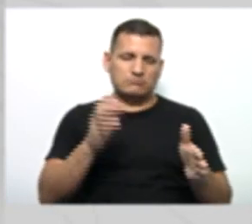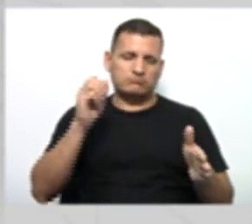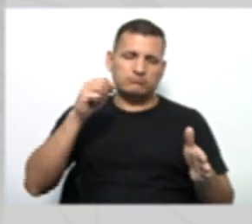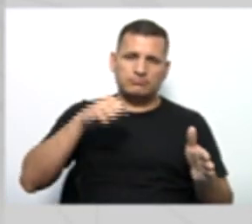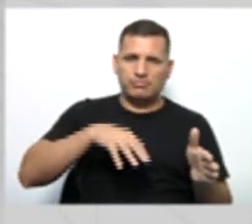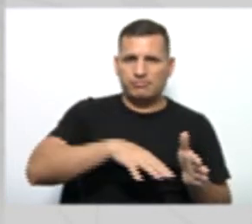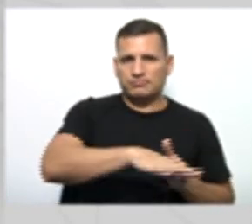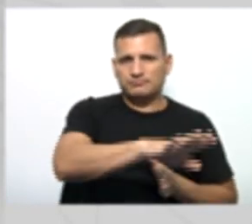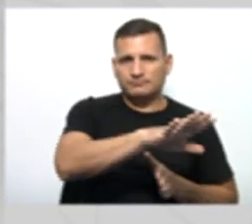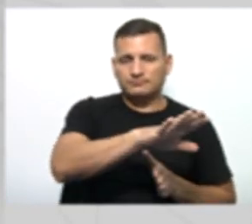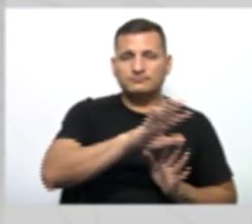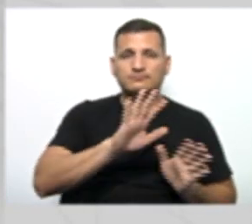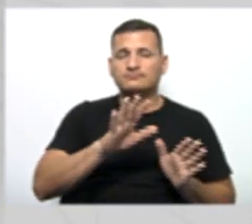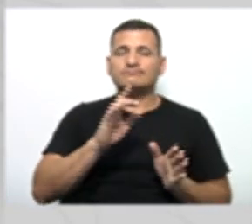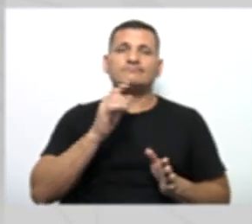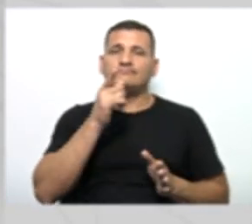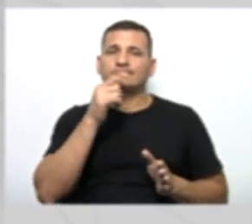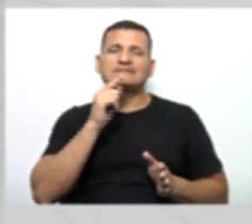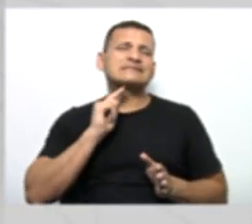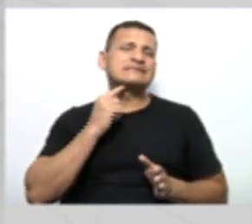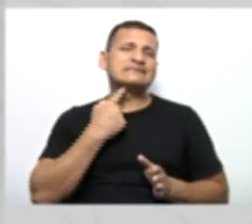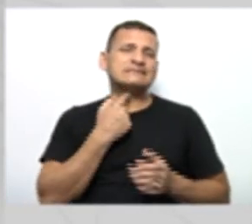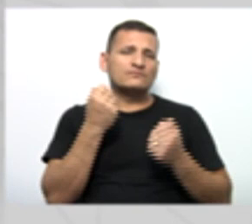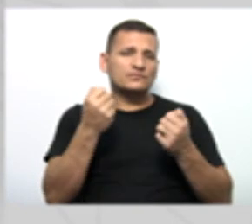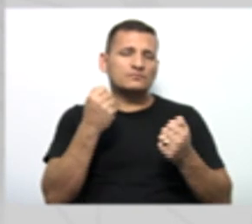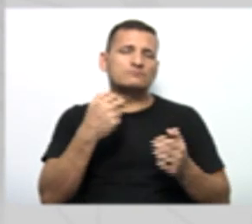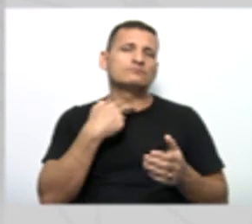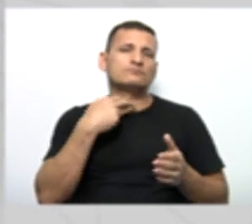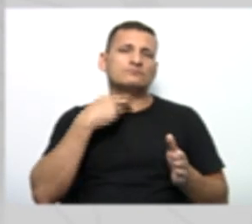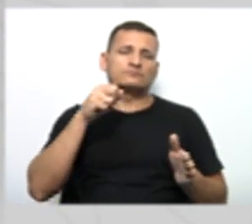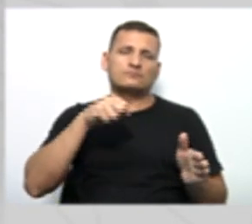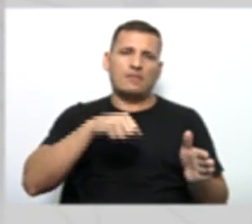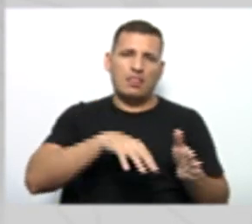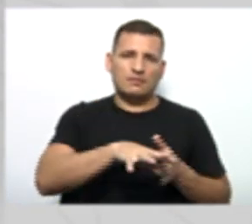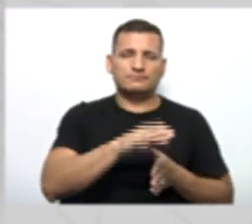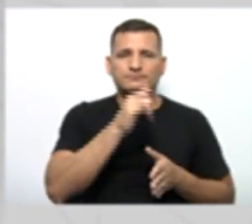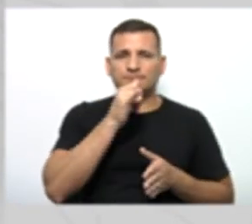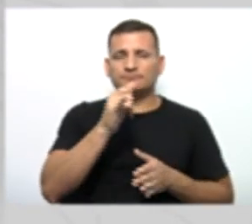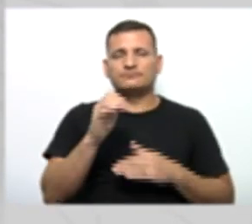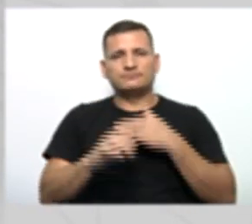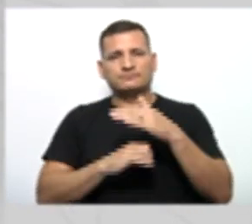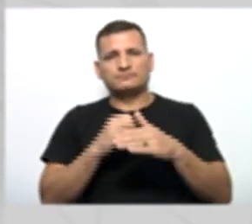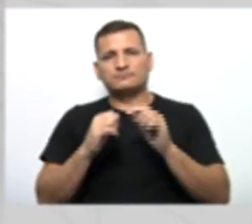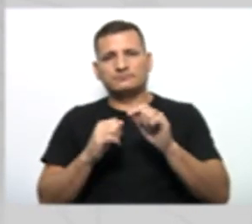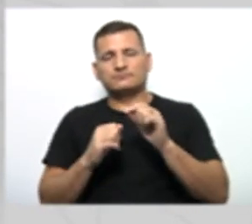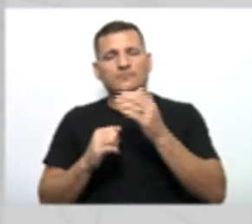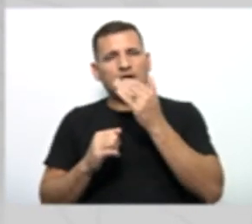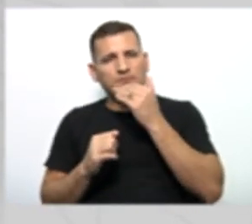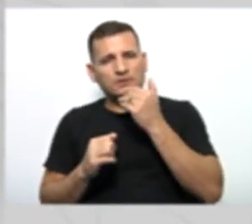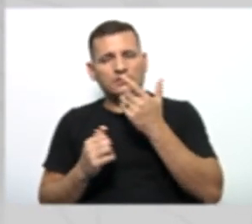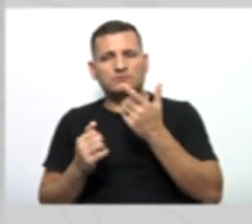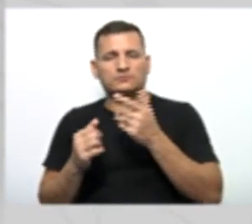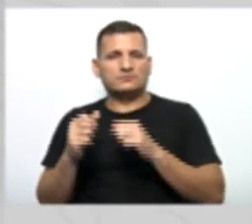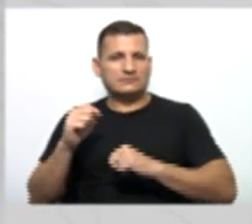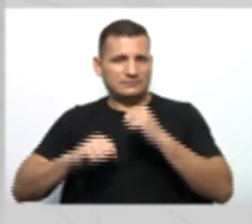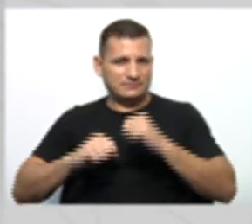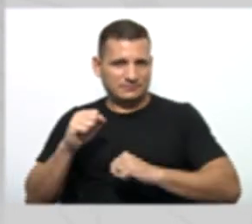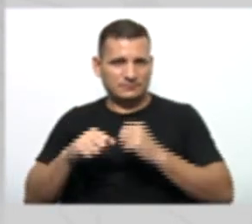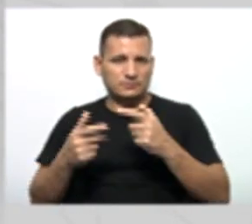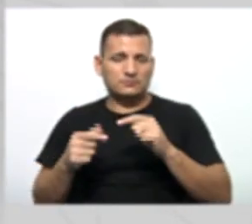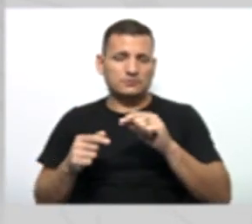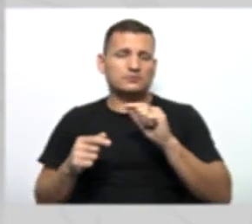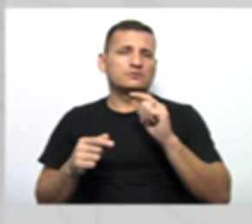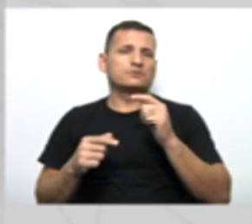pode lançar uma água altamente poluída no rio. Se ela, por exemplo, produz alimentos, ela tem que tirar uma boa parte daqueles